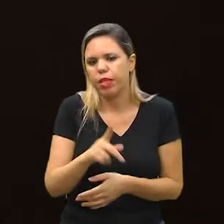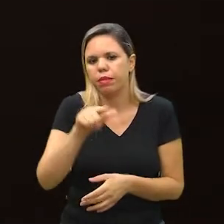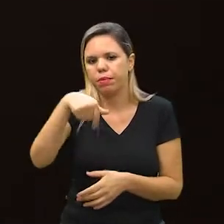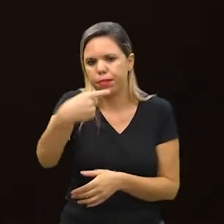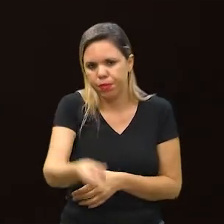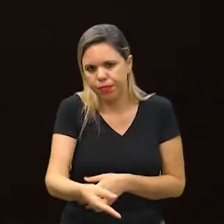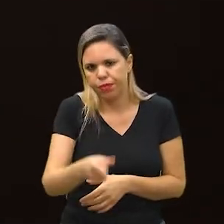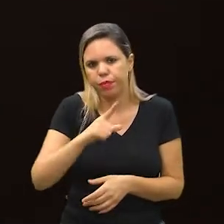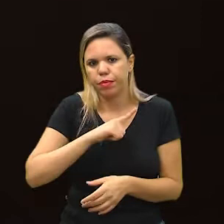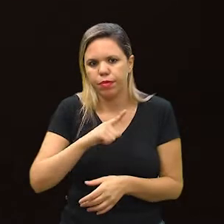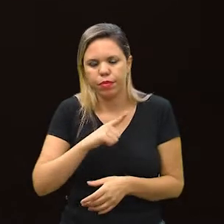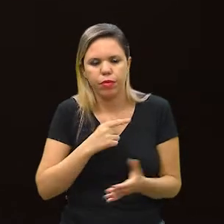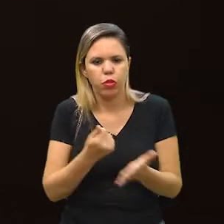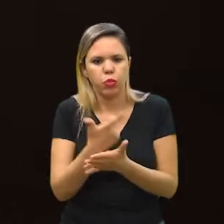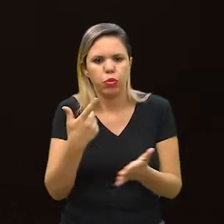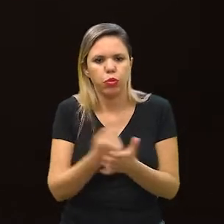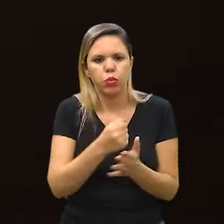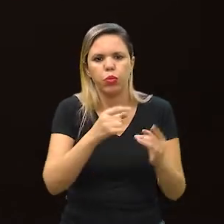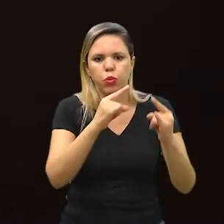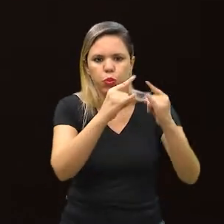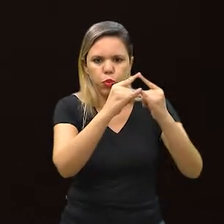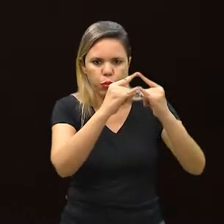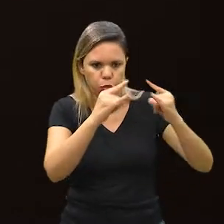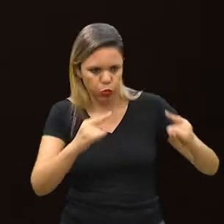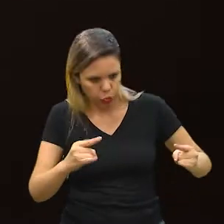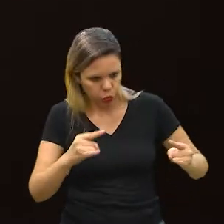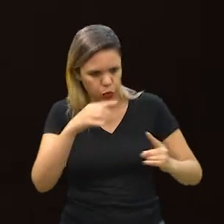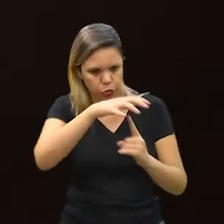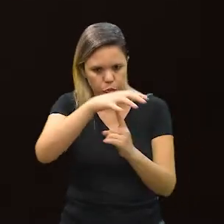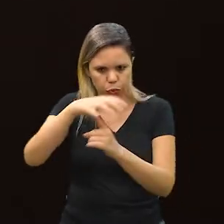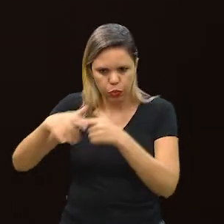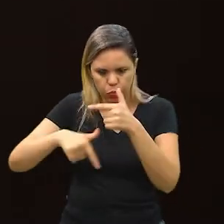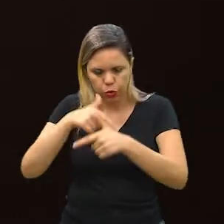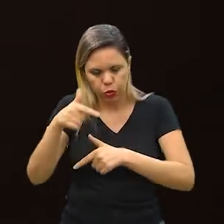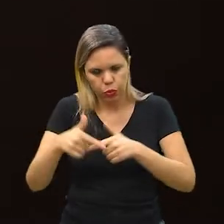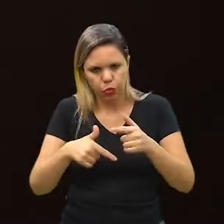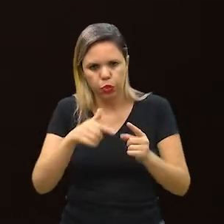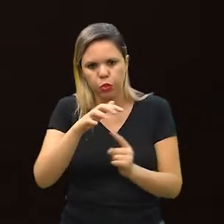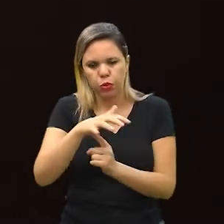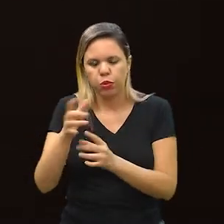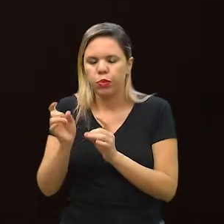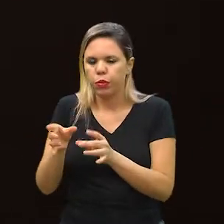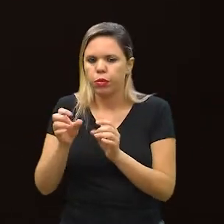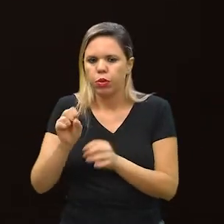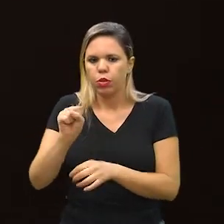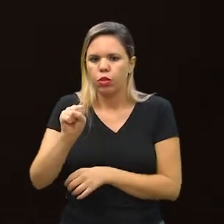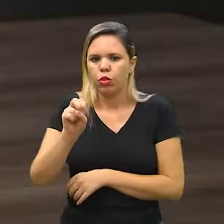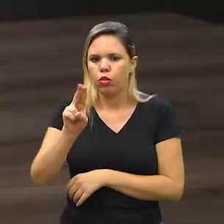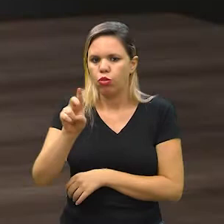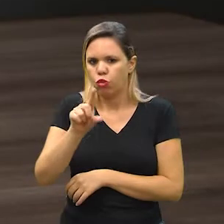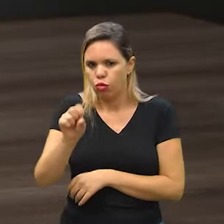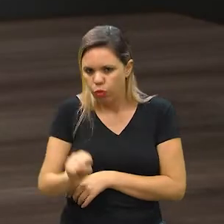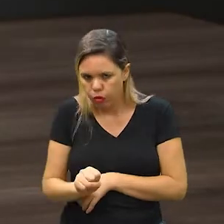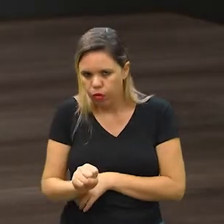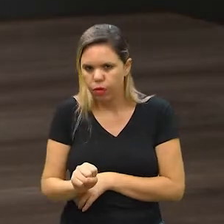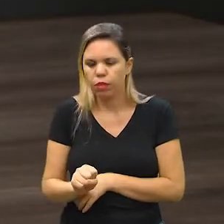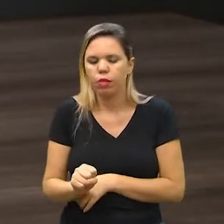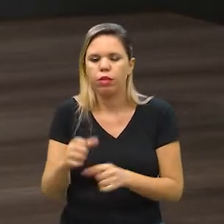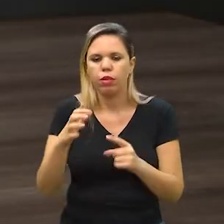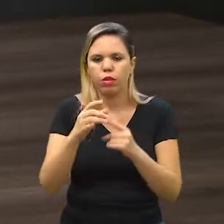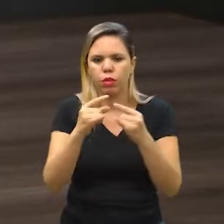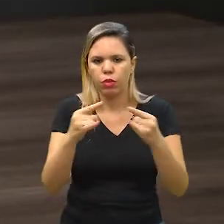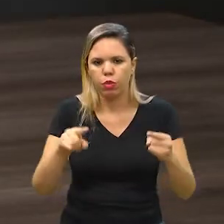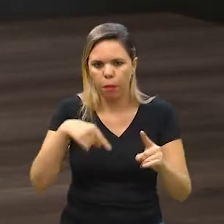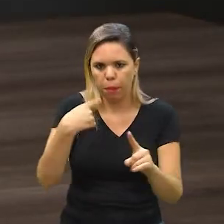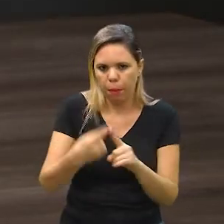depois você teve que comprar as tendas para montar a barraca lá em Souzas. Dessa tenda vocês